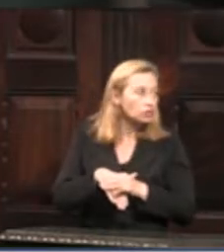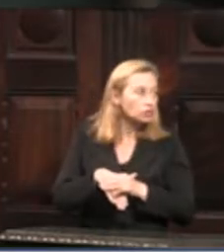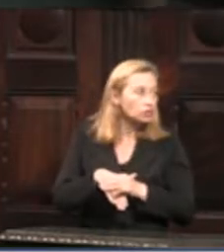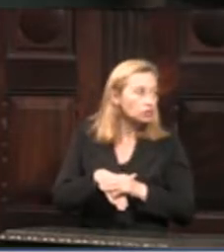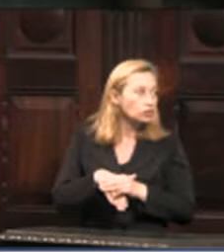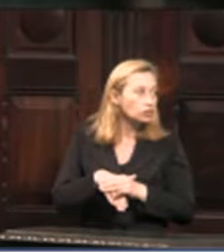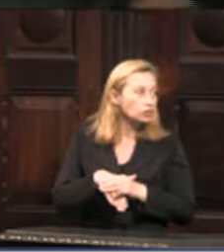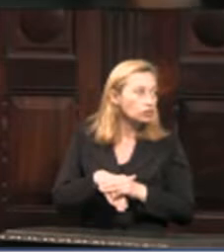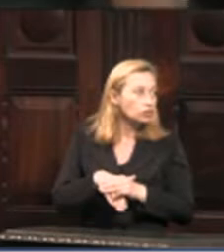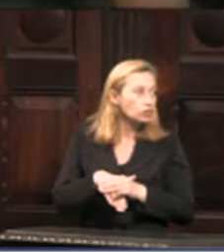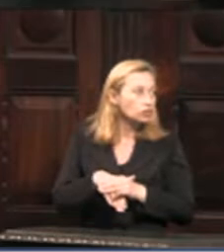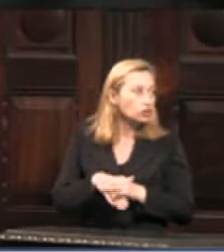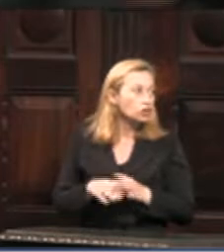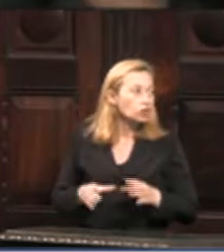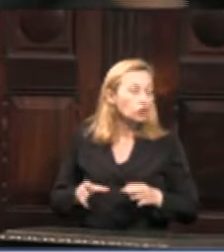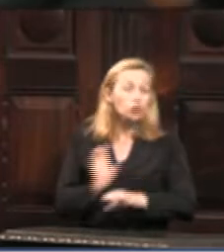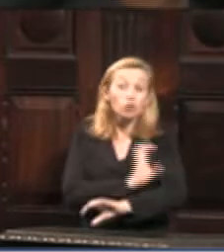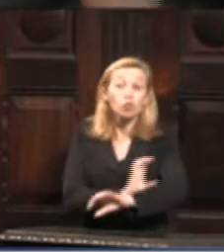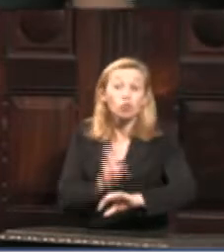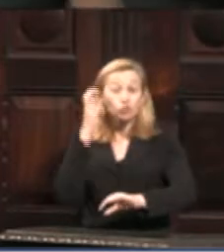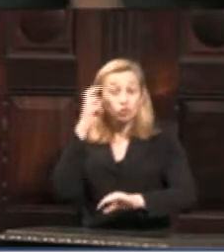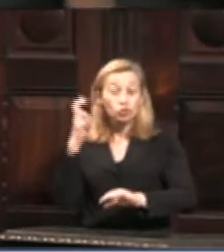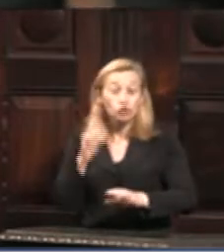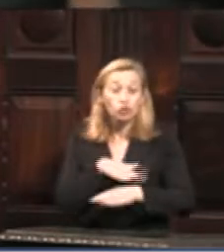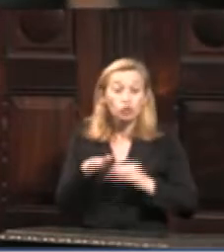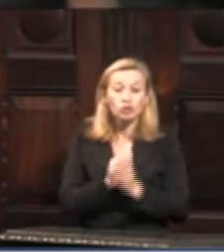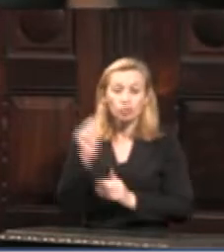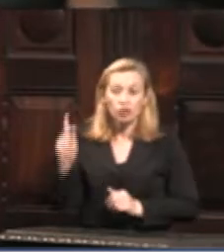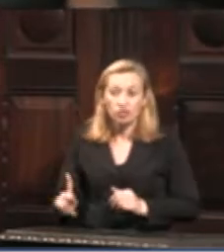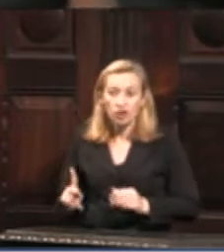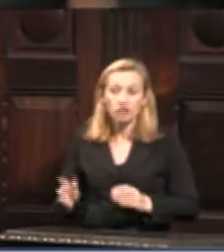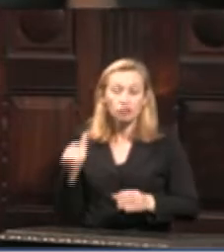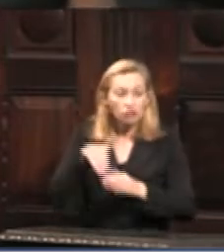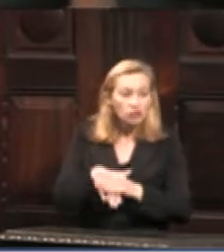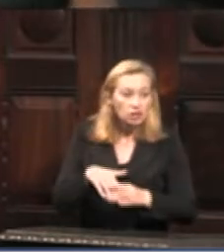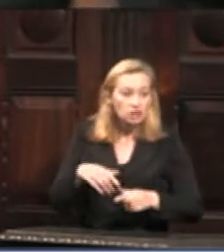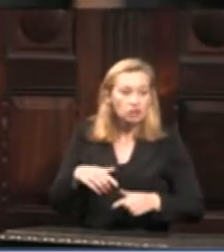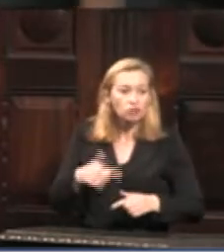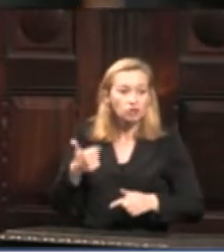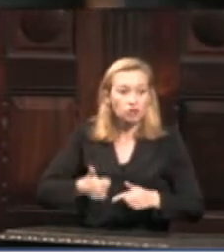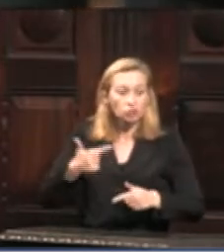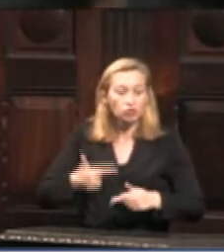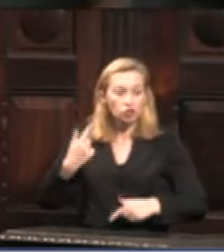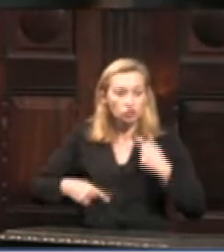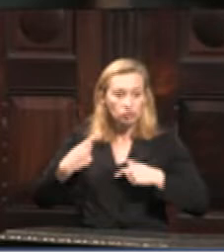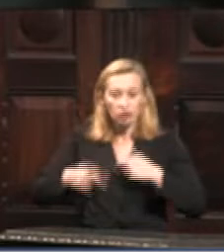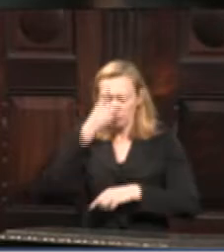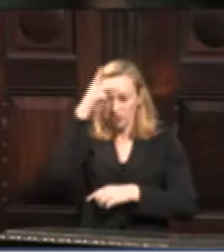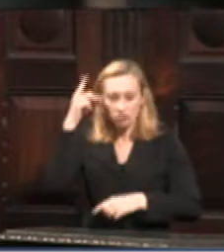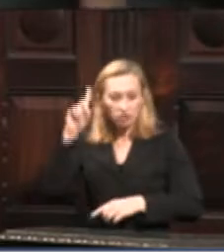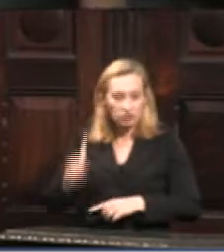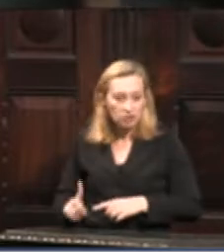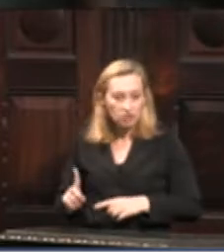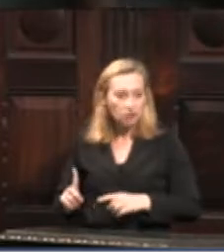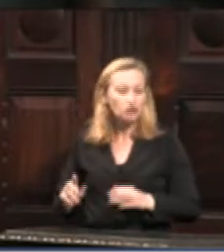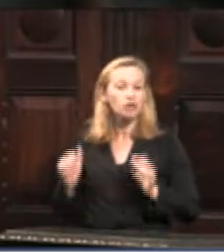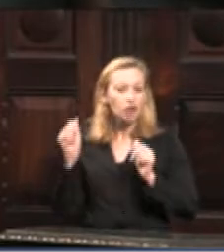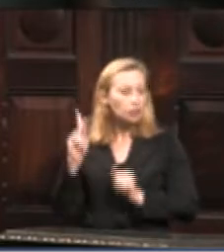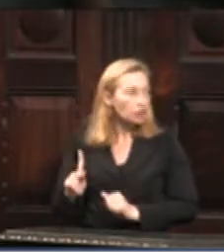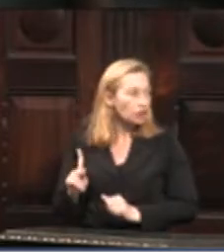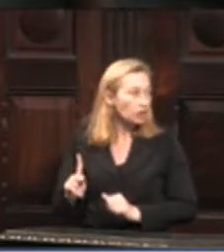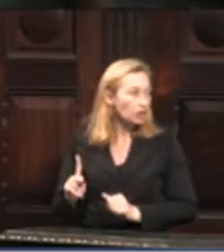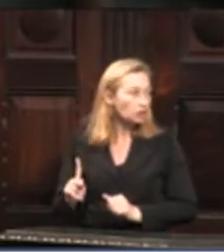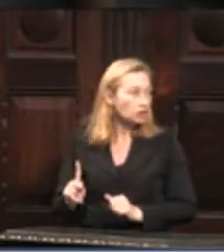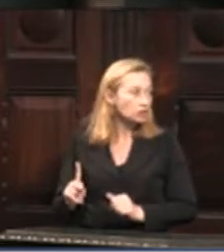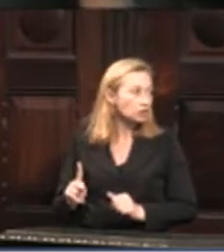Comissão de Cultura. Senhores que aprovam isso como estão, aprovado. Em votação, parecer da Comissão da Pessoa com Deficiência. Senhores que aprovam isso como estão, aprovado. Em